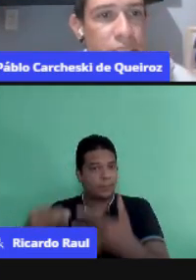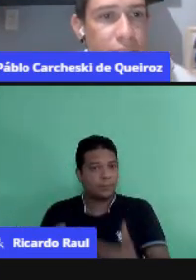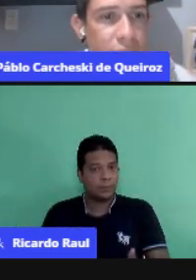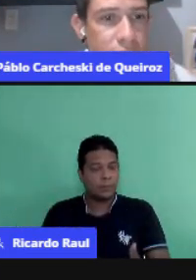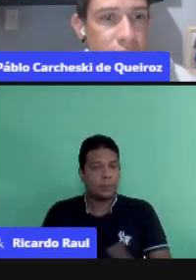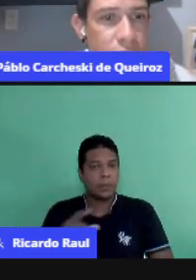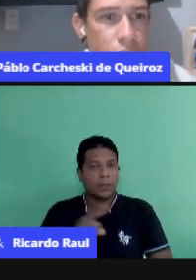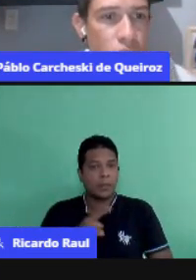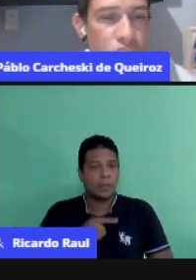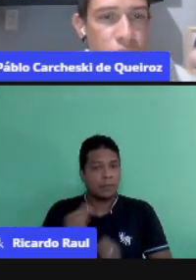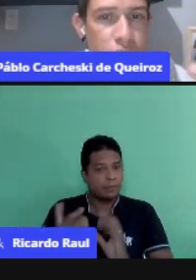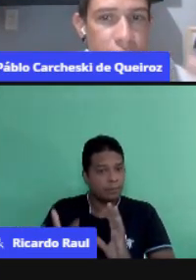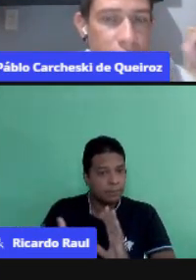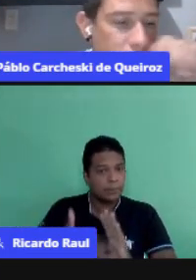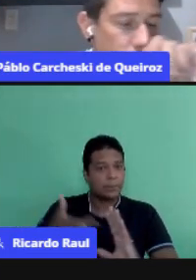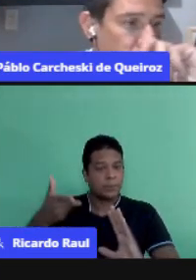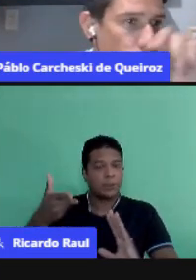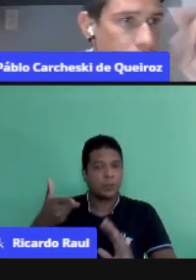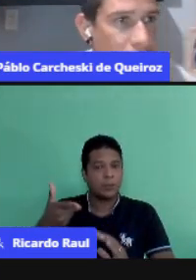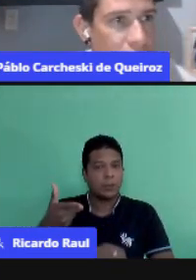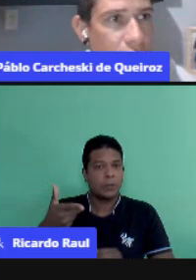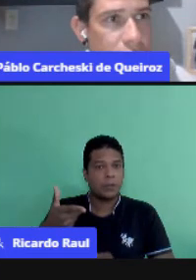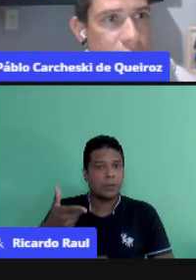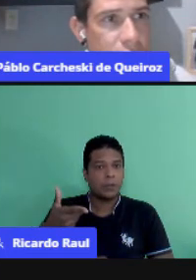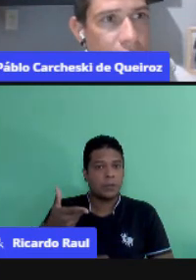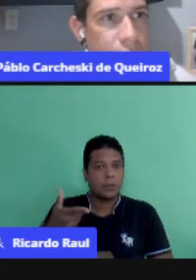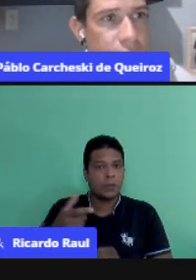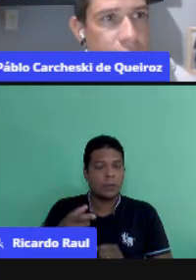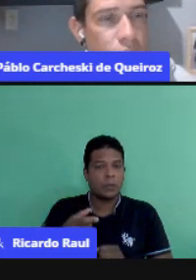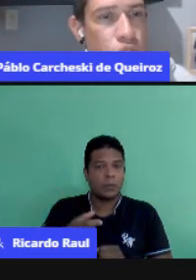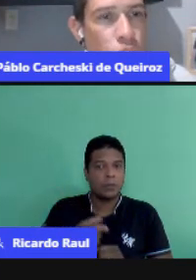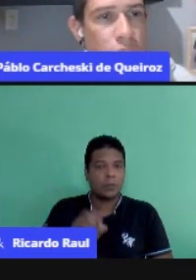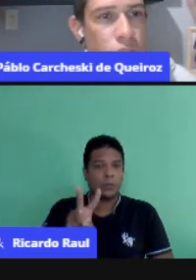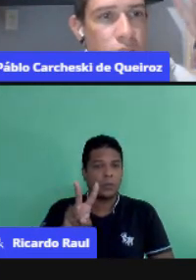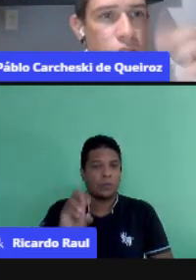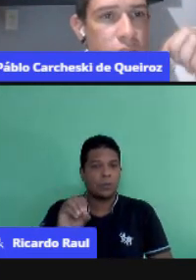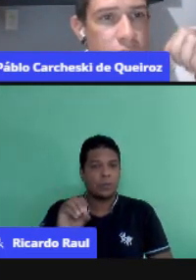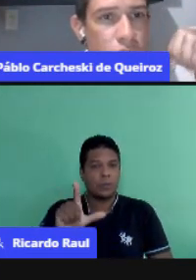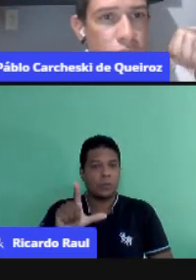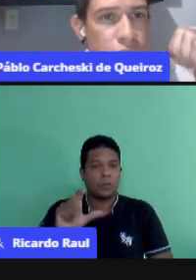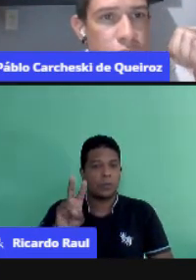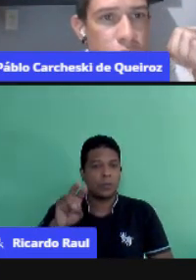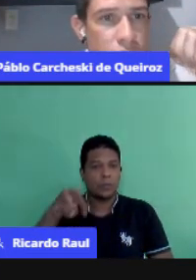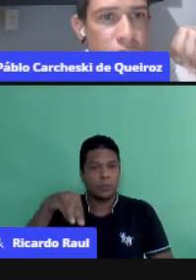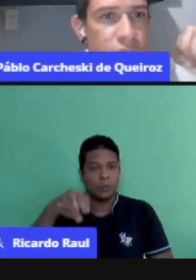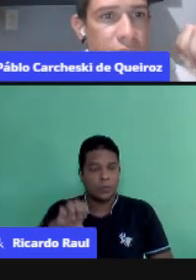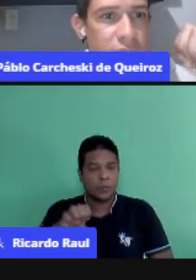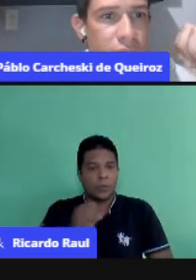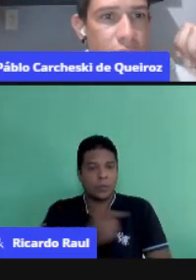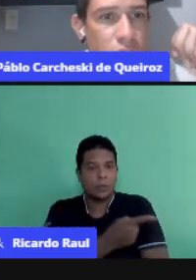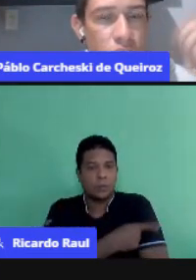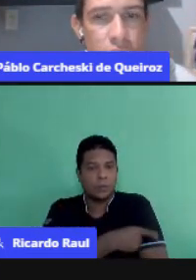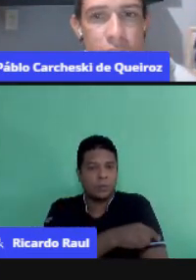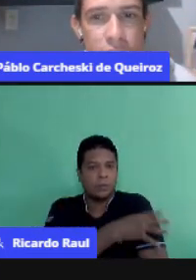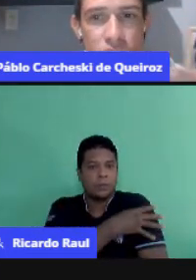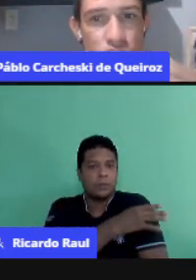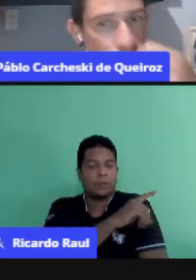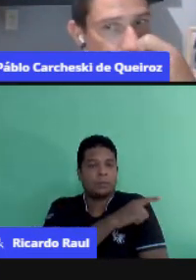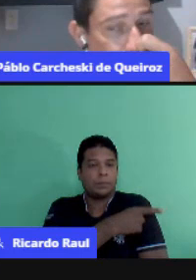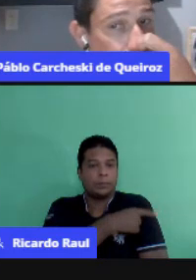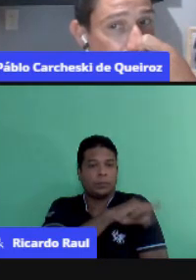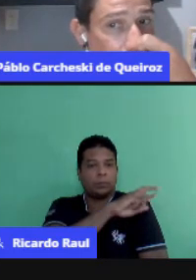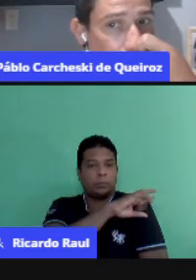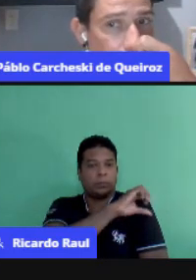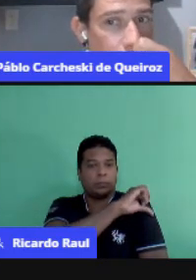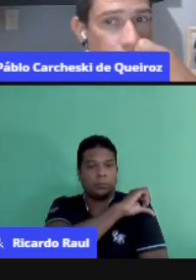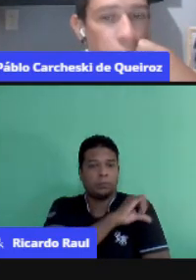Existe habilidades, assim, igual a gente viu aquela do volume, ela está, né, nos 4 anos do ensino, dos anos finais, né? Só que a que a gente